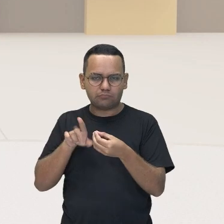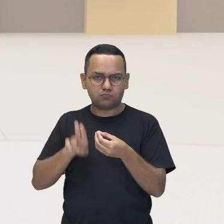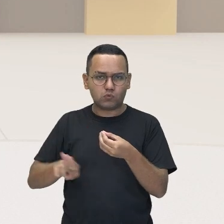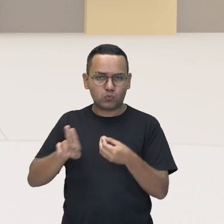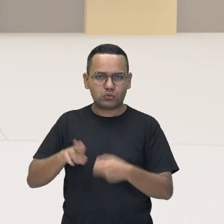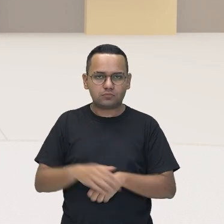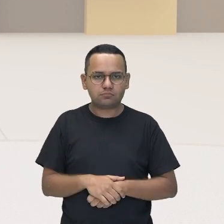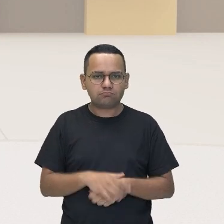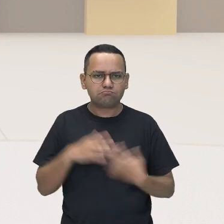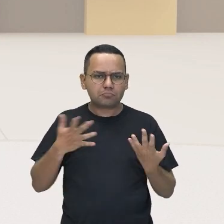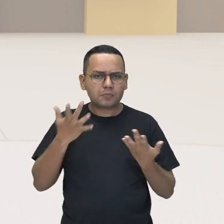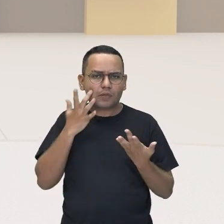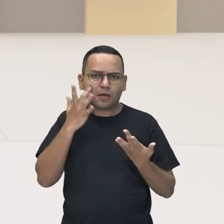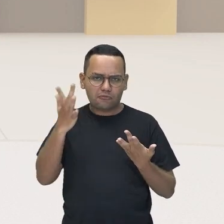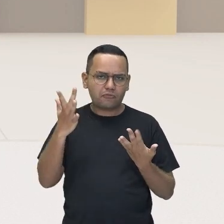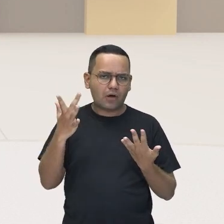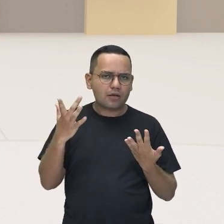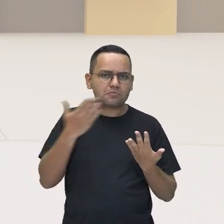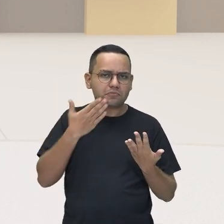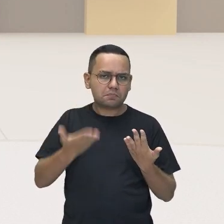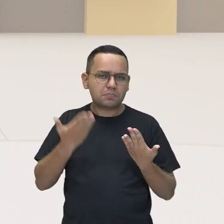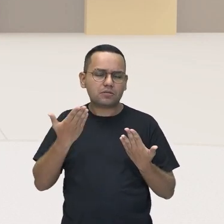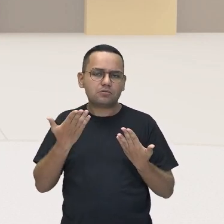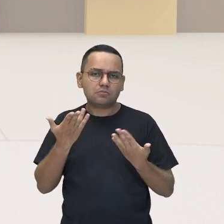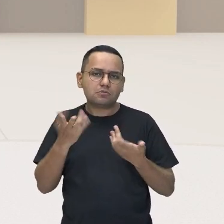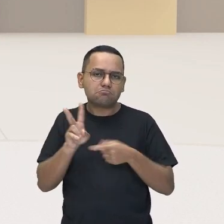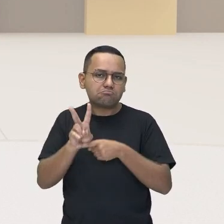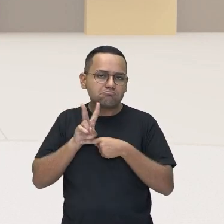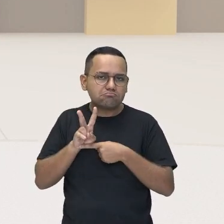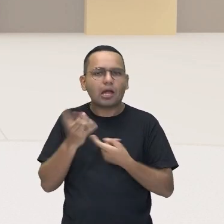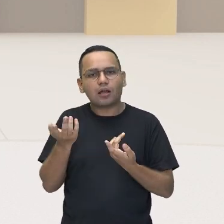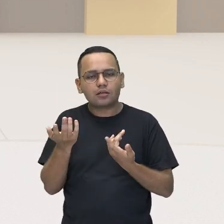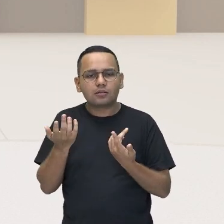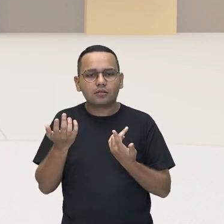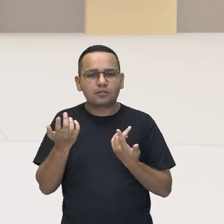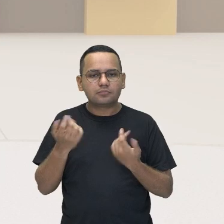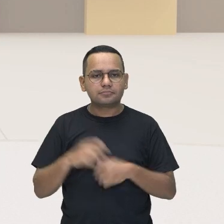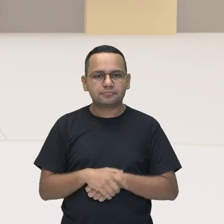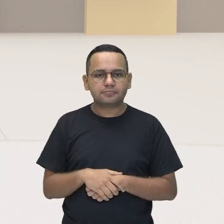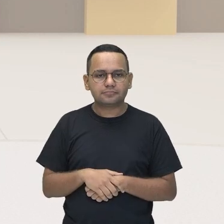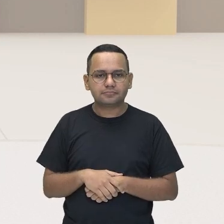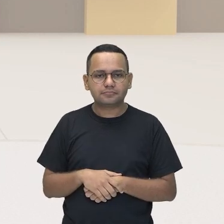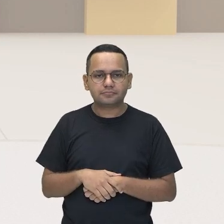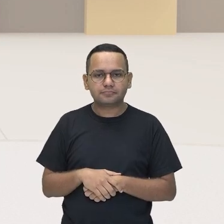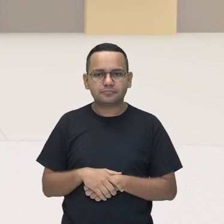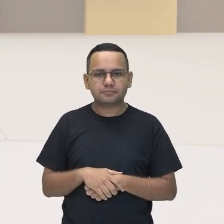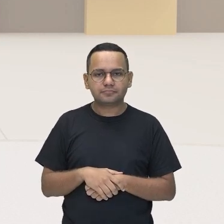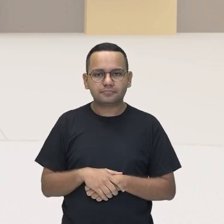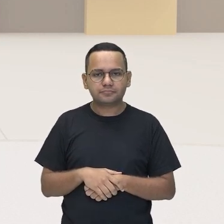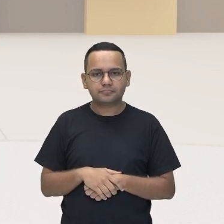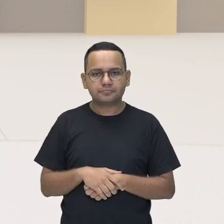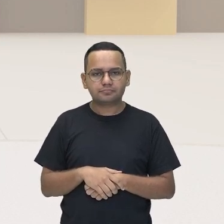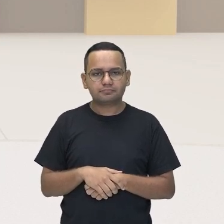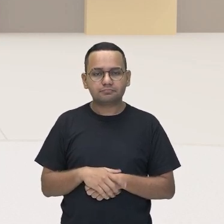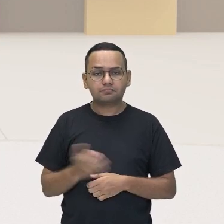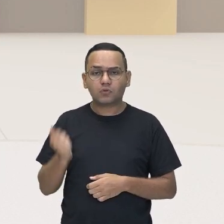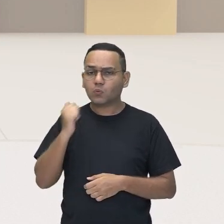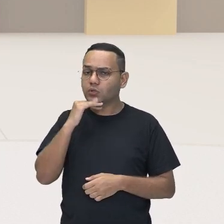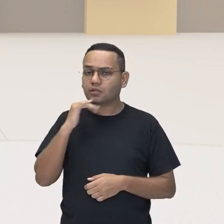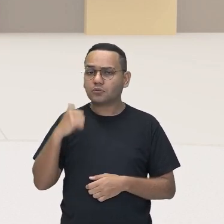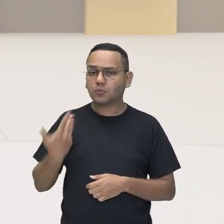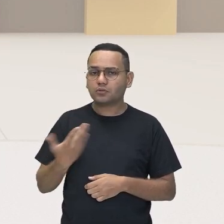fácil, hoje em dia você tem um cartão de crédito, então é bem fácil também você conseguir empréstimo no cartão de crédito. E quais são as